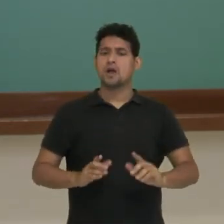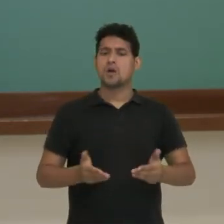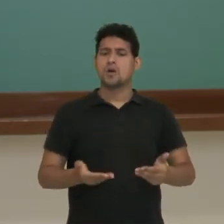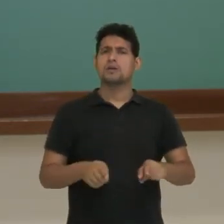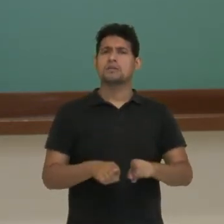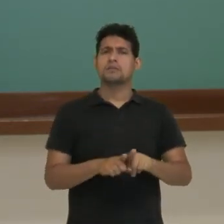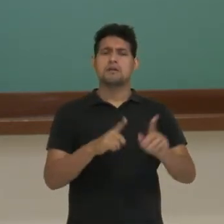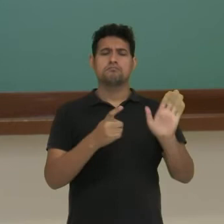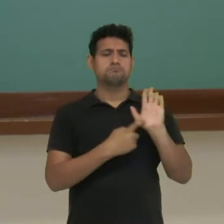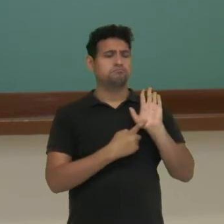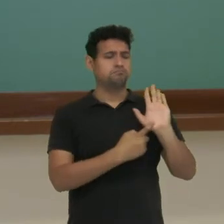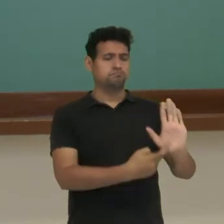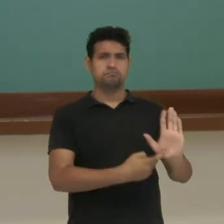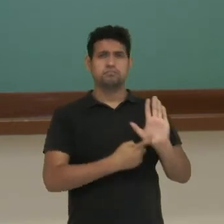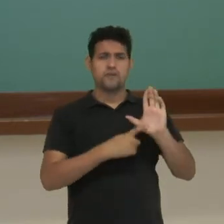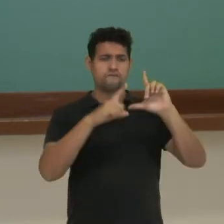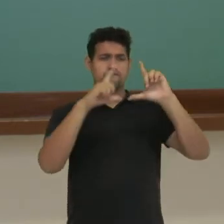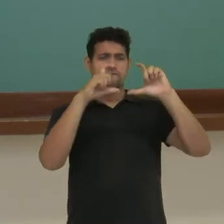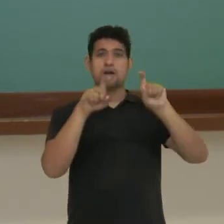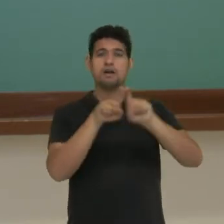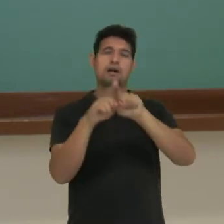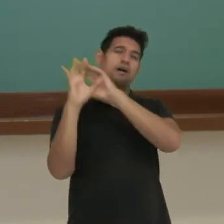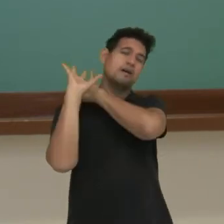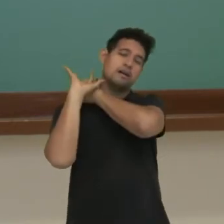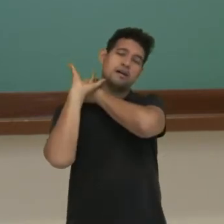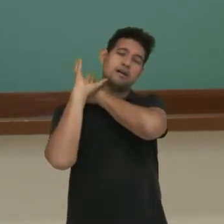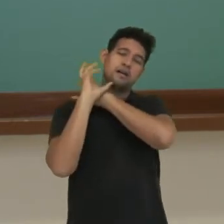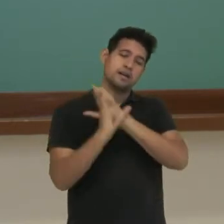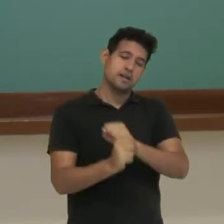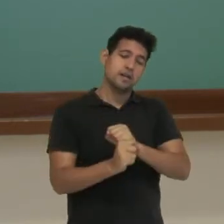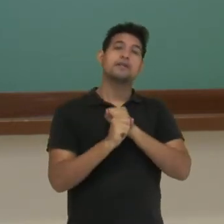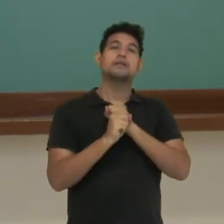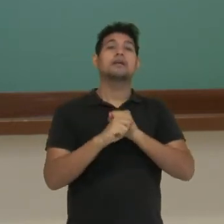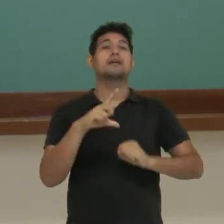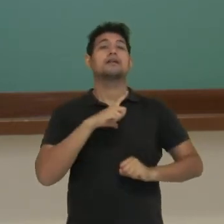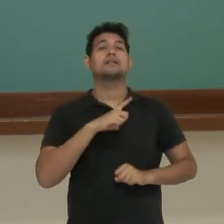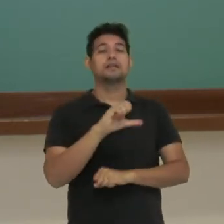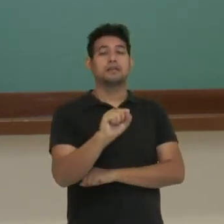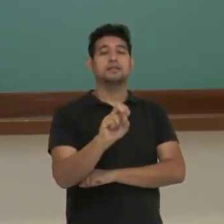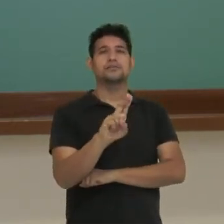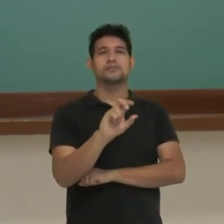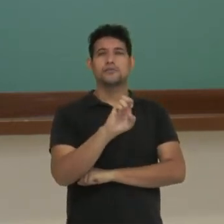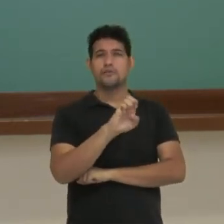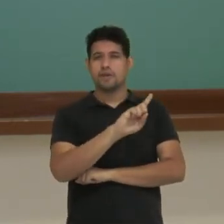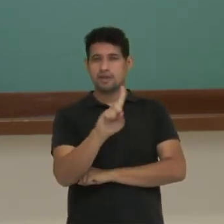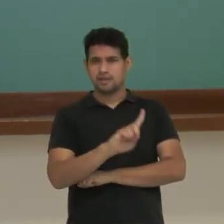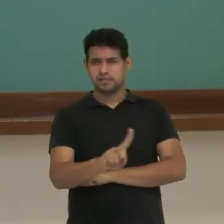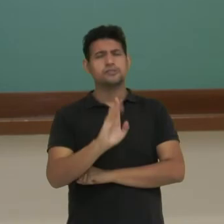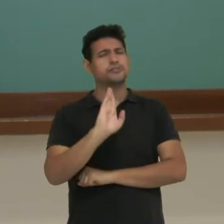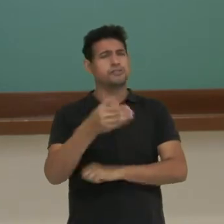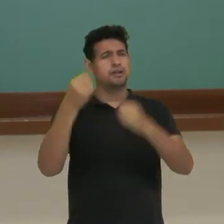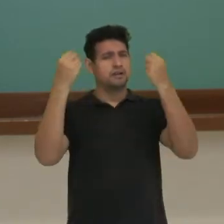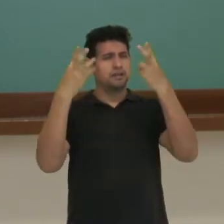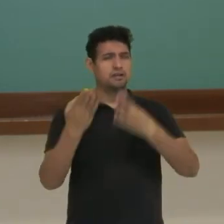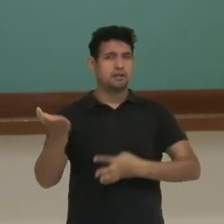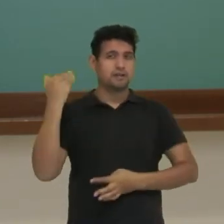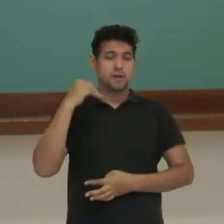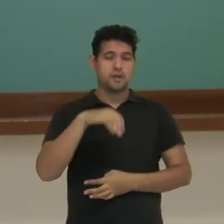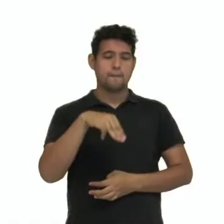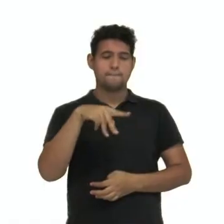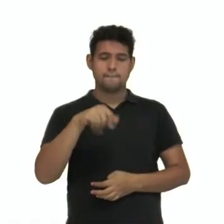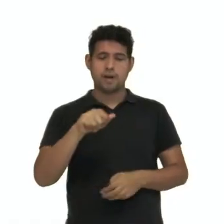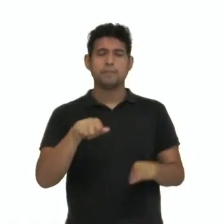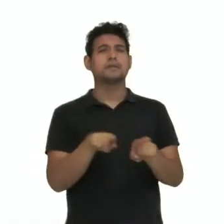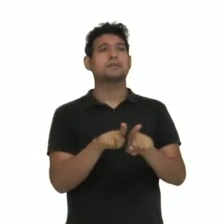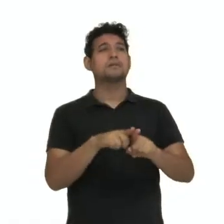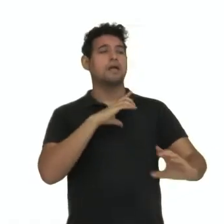o destaque nessa imagem é para resgatar aquela situação do Canal de Suez, que nós falamos já naquele outro mapinha, e aqui